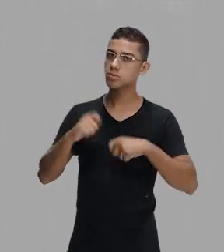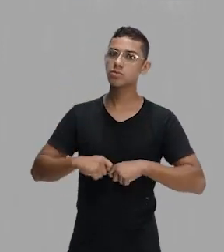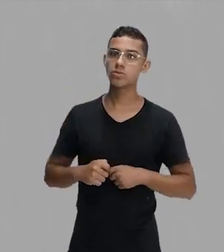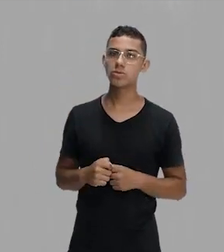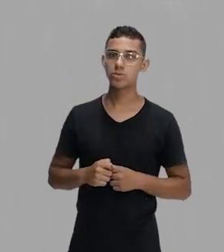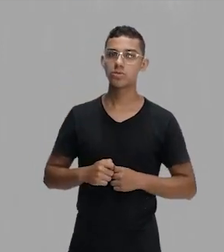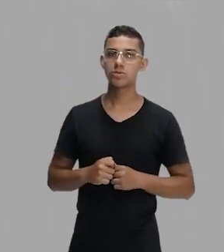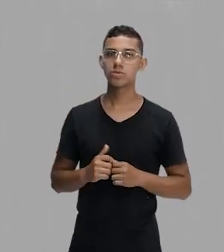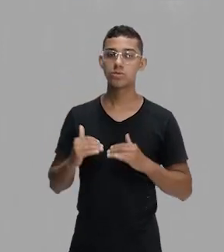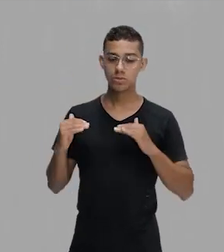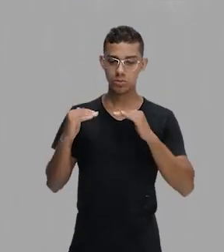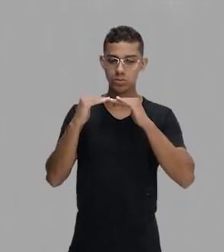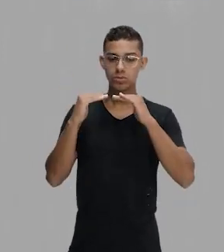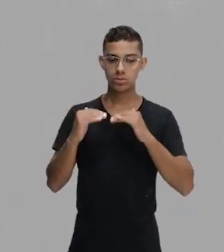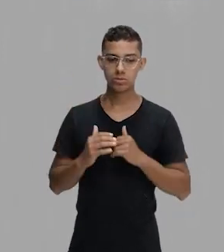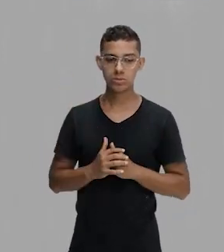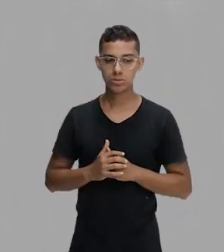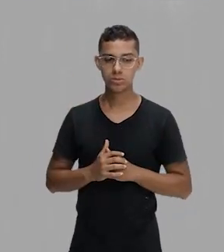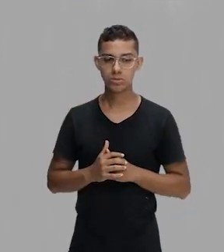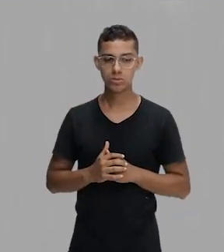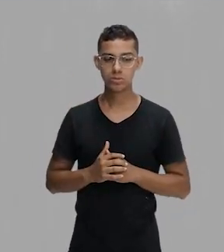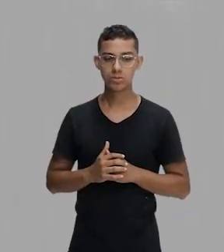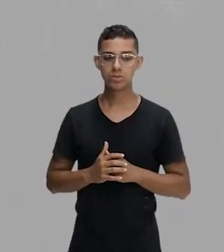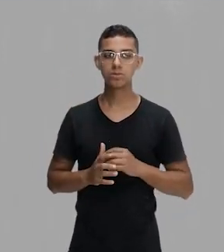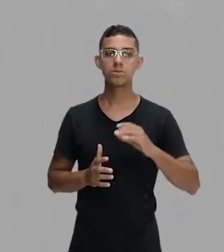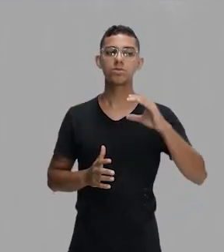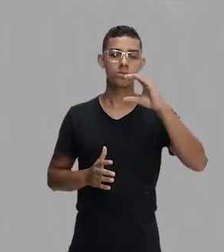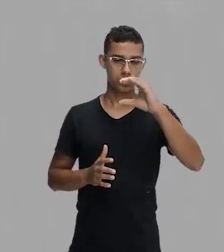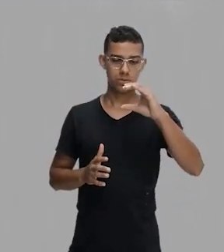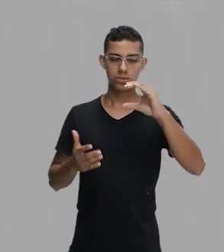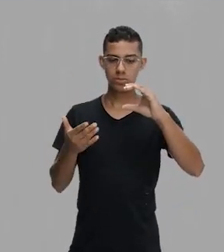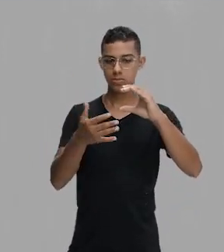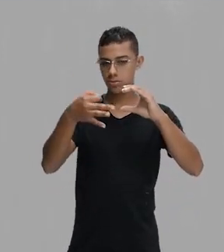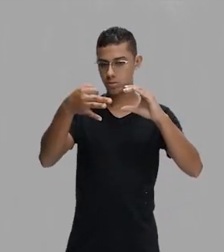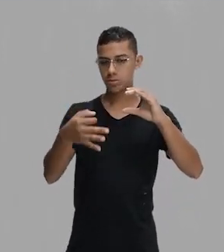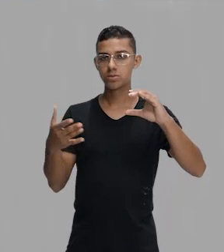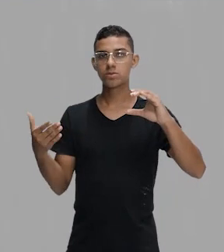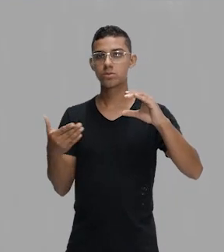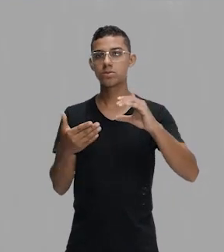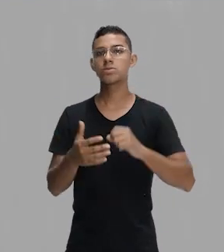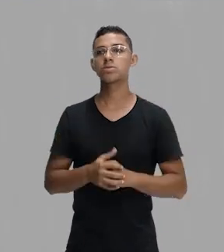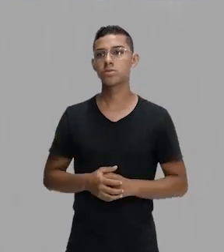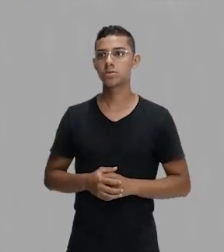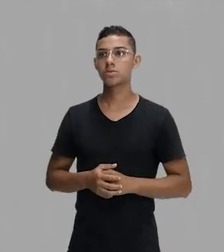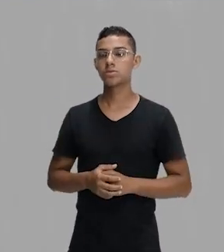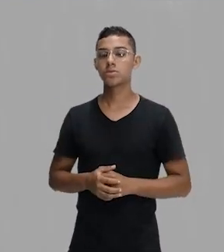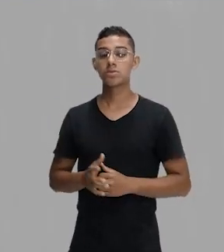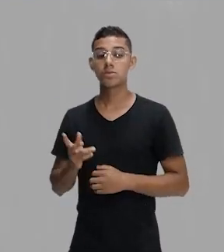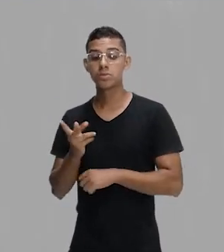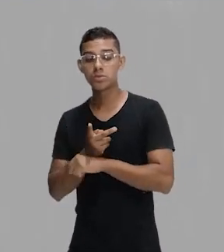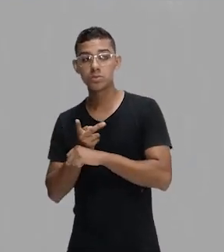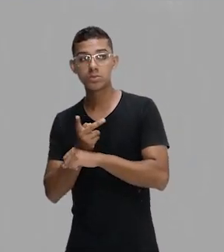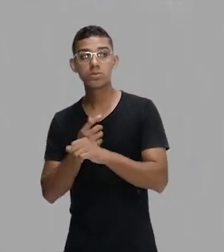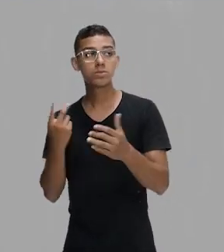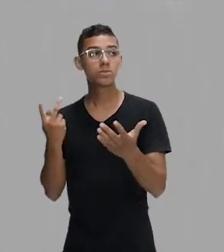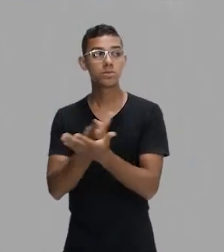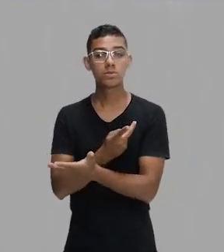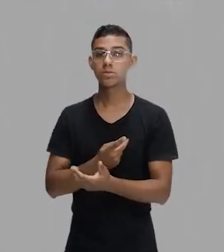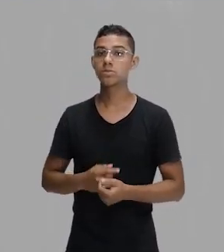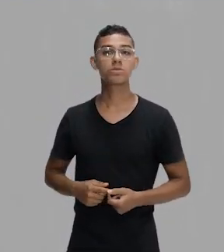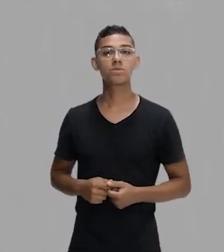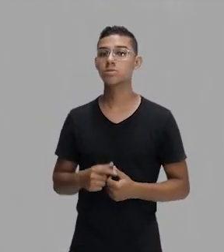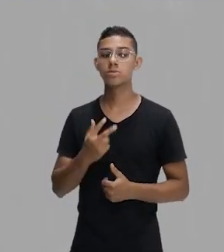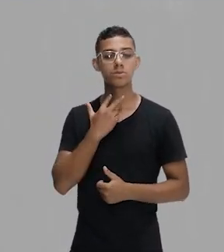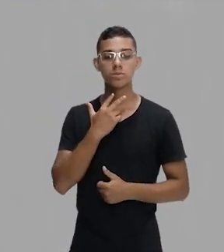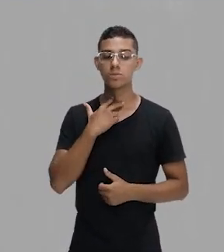confirmá-las, ok? Então, a letra C, ela está correta. Como nós estamos procurando a incorreta, nós não podemos marcar